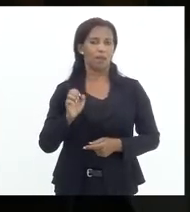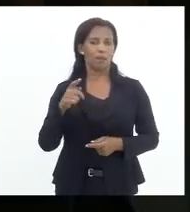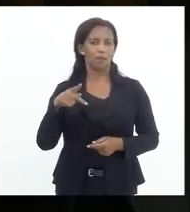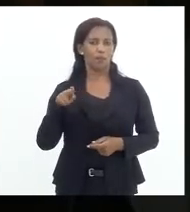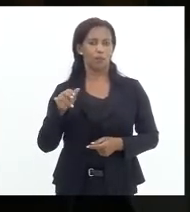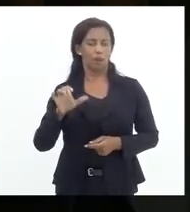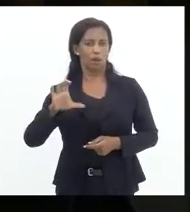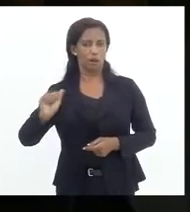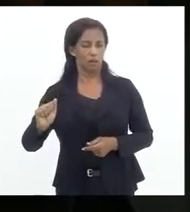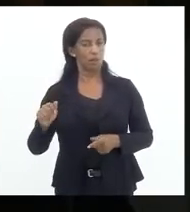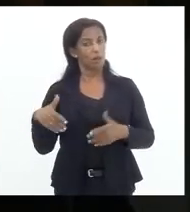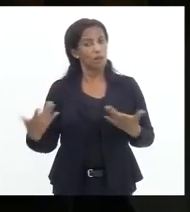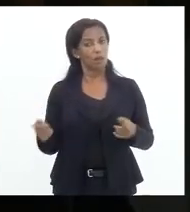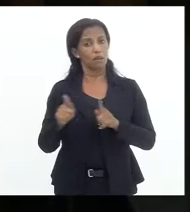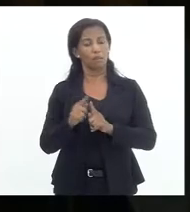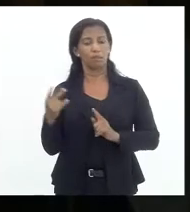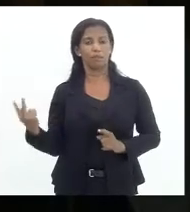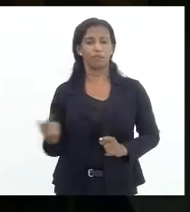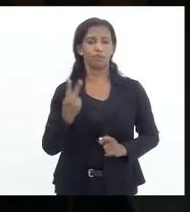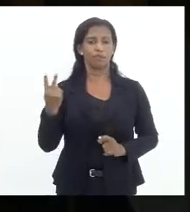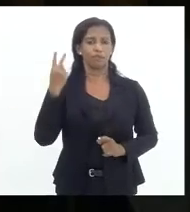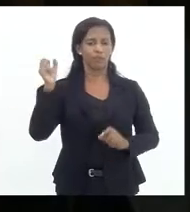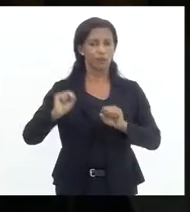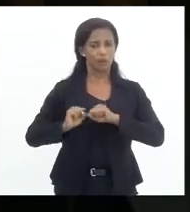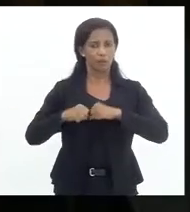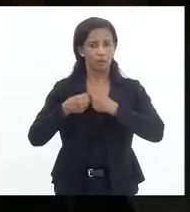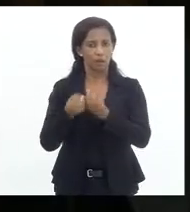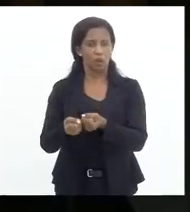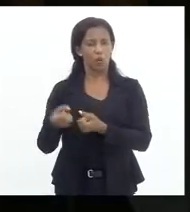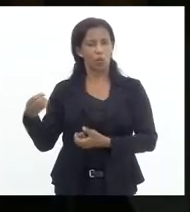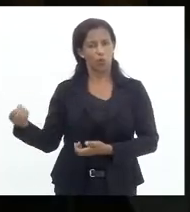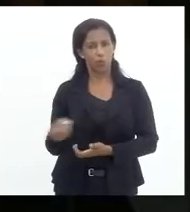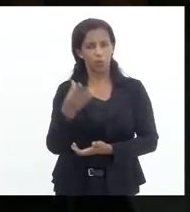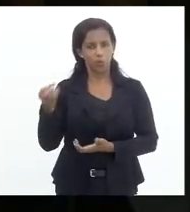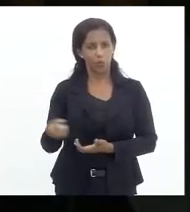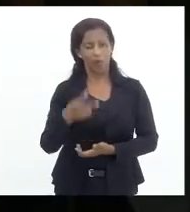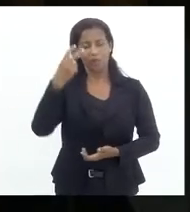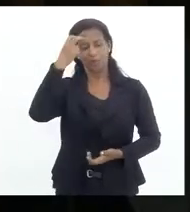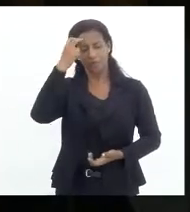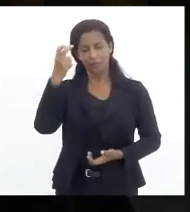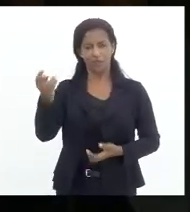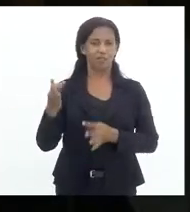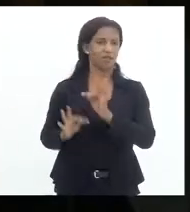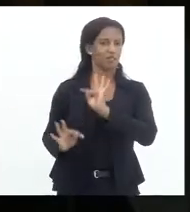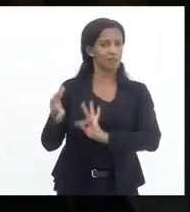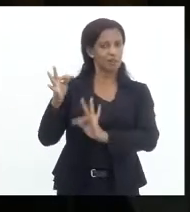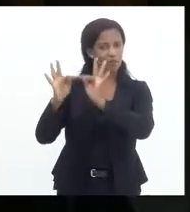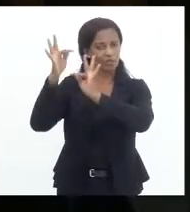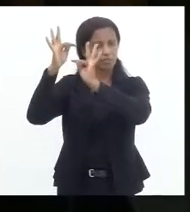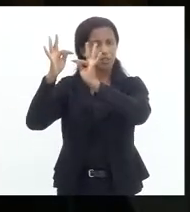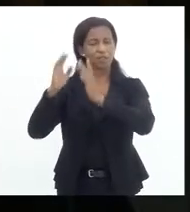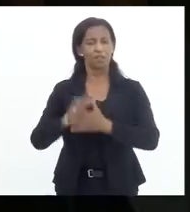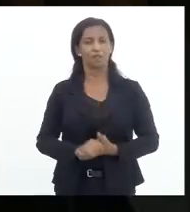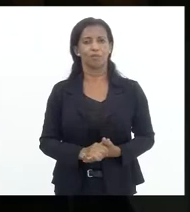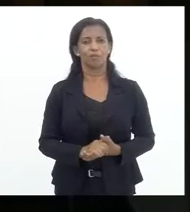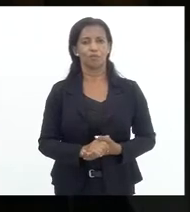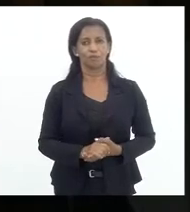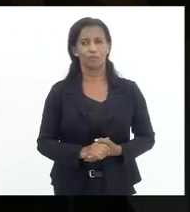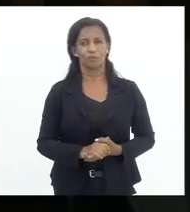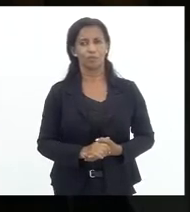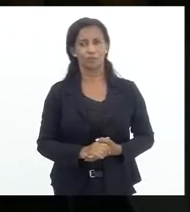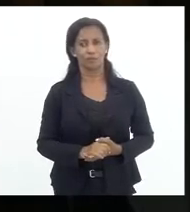evidentemente também uma valorização com fortalecimento e aprimoramento dos investimentos em inteligência e tecnologia no